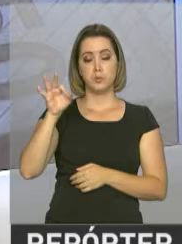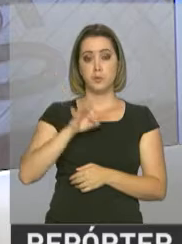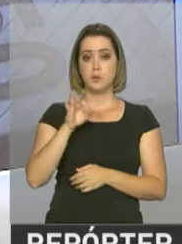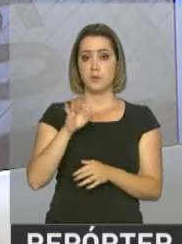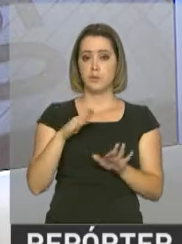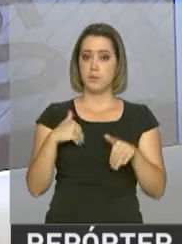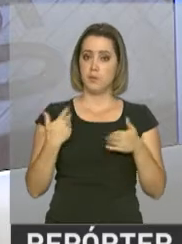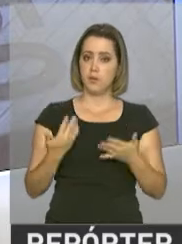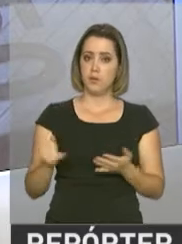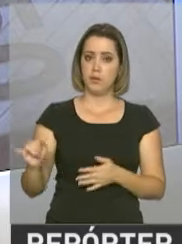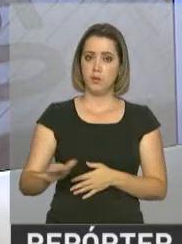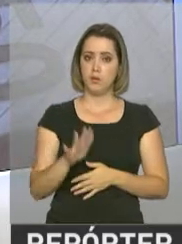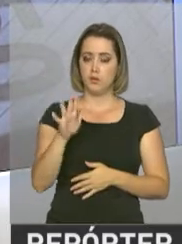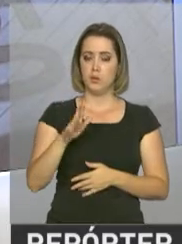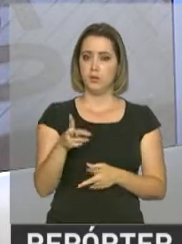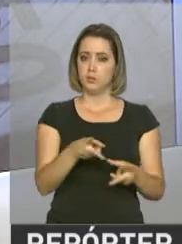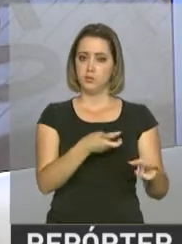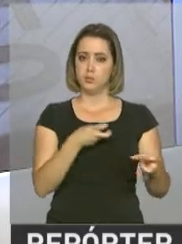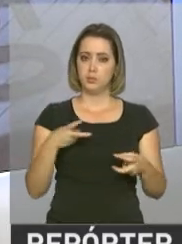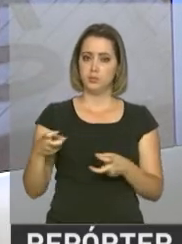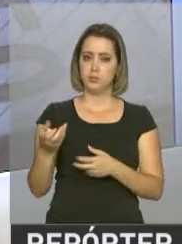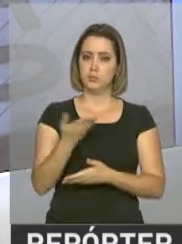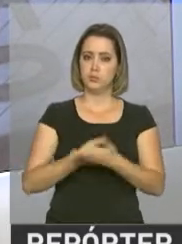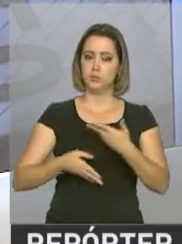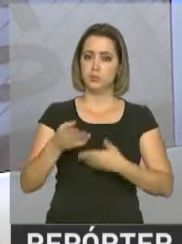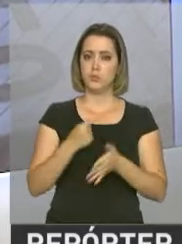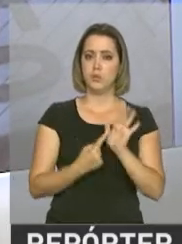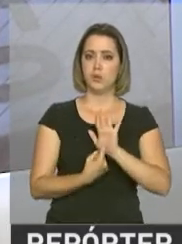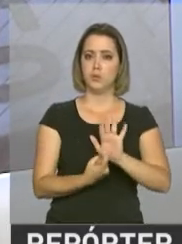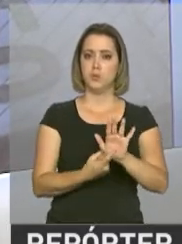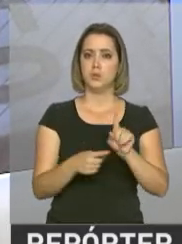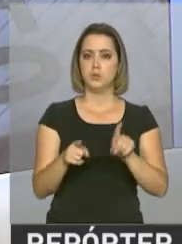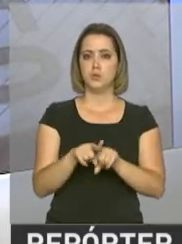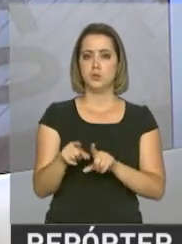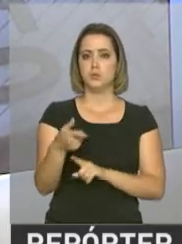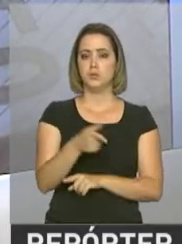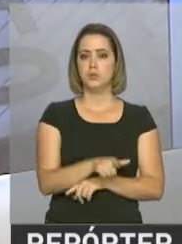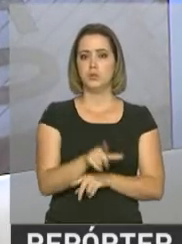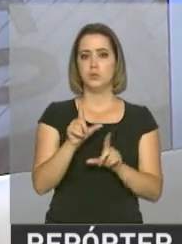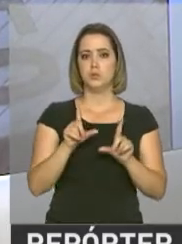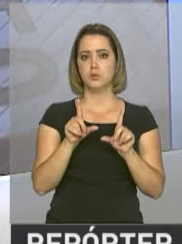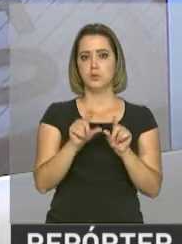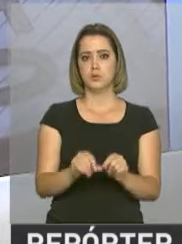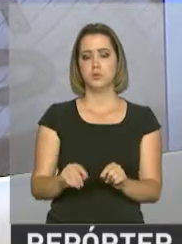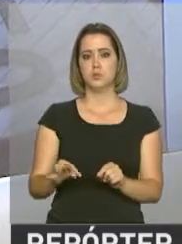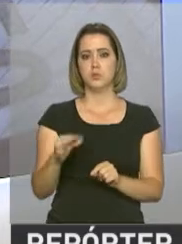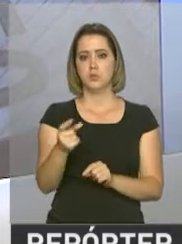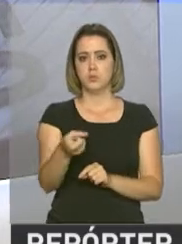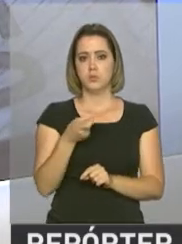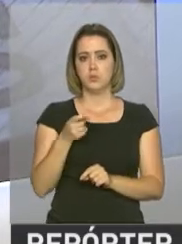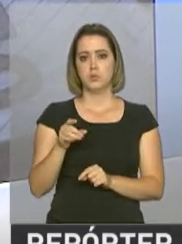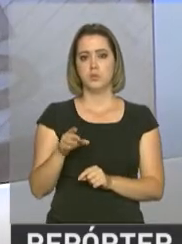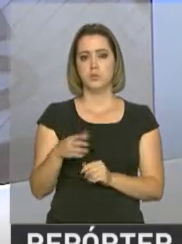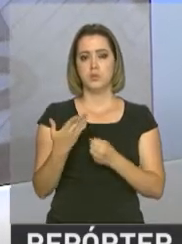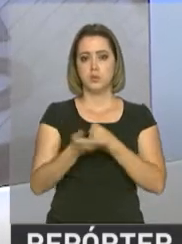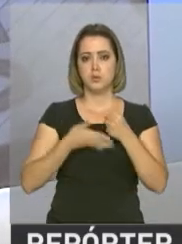inflação, as projeções do mercado financeiro mostram ainda uma redução na taxa básica de juros, a Selic, de